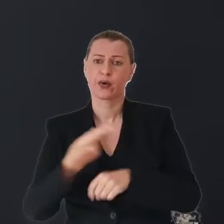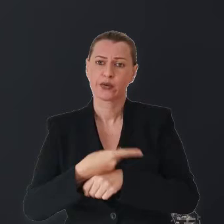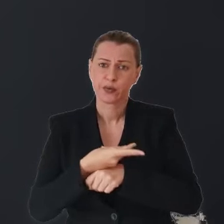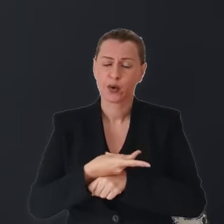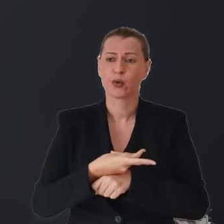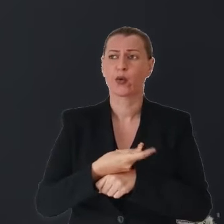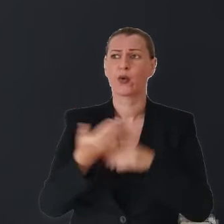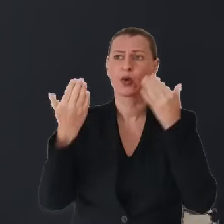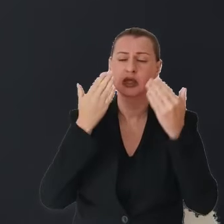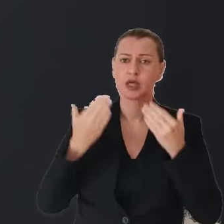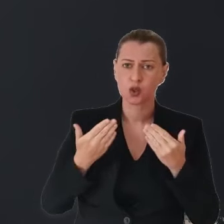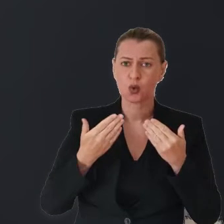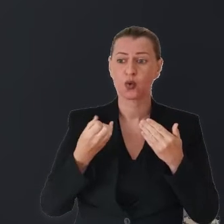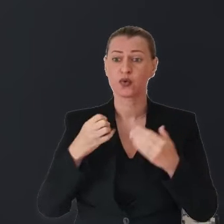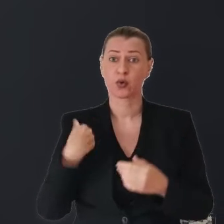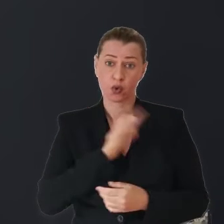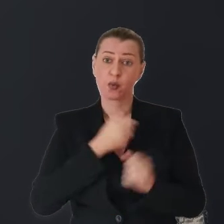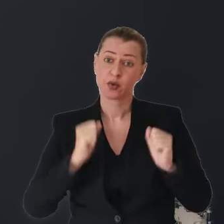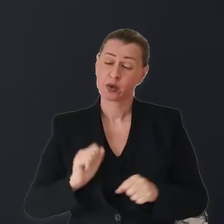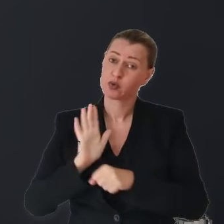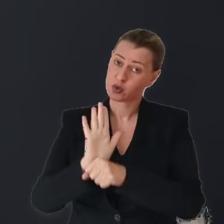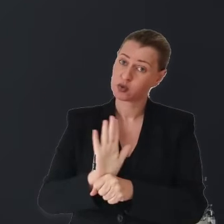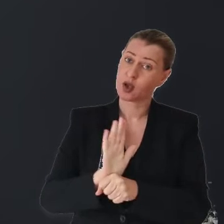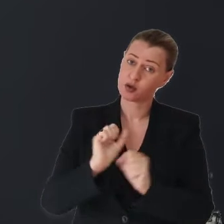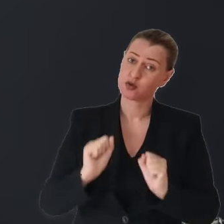algumas dúvidas, Então, o que a gente puder ajudar,